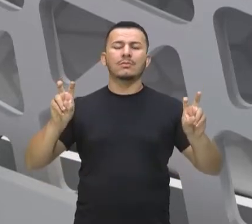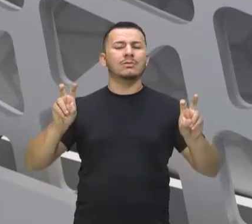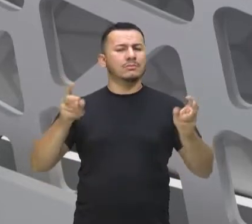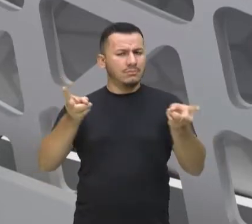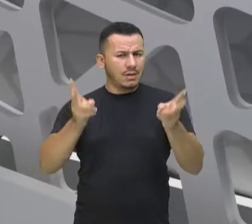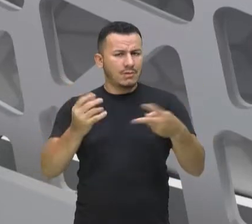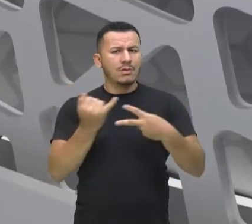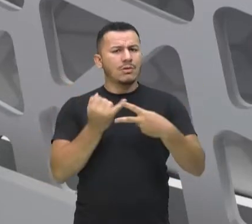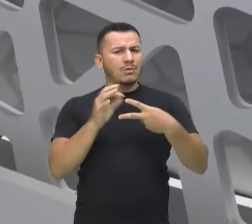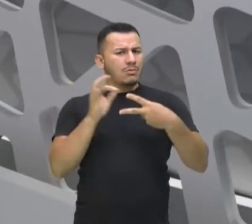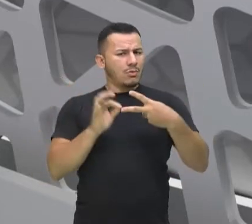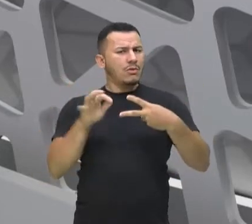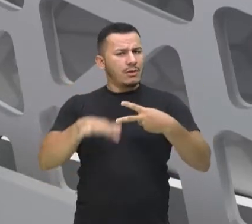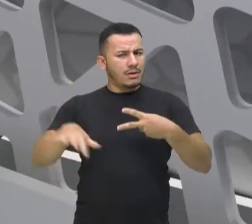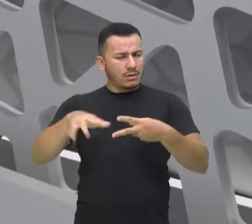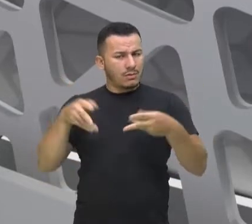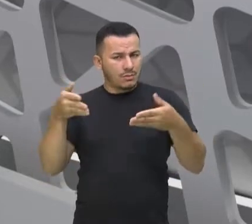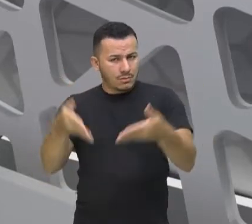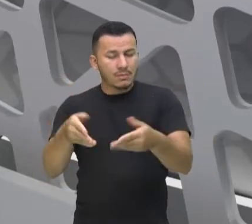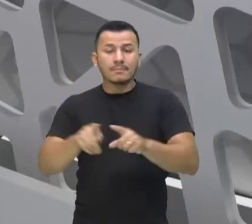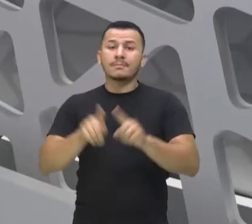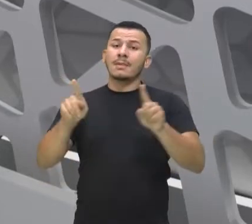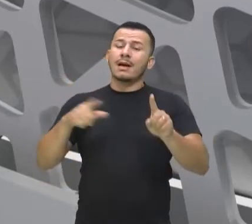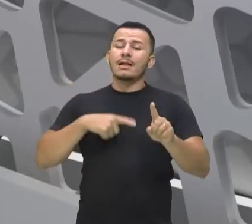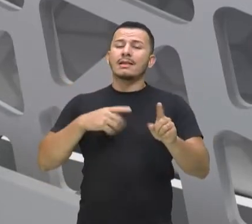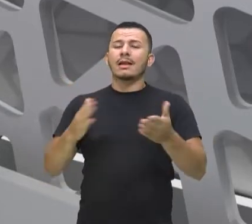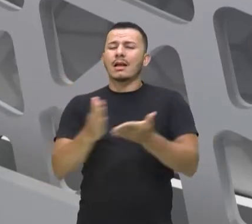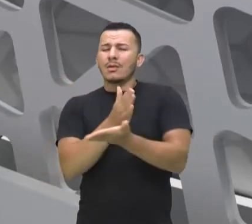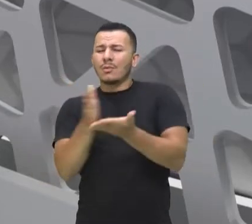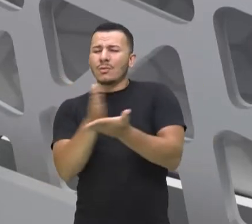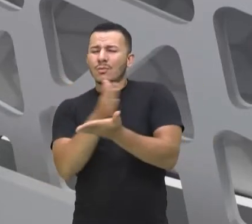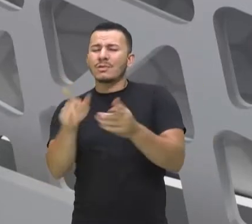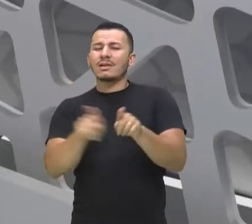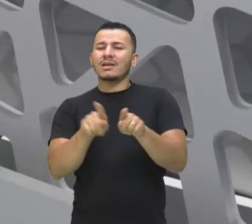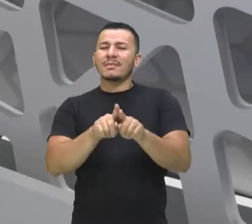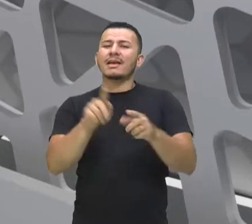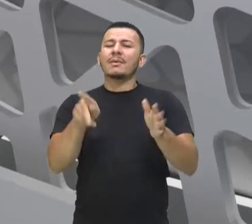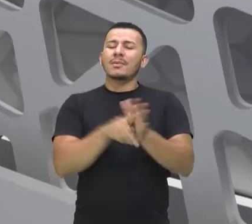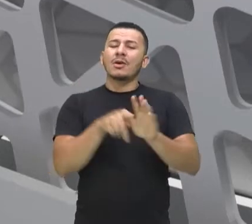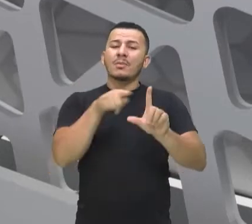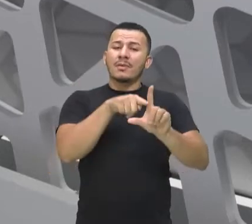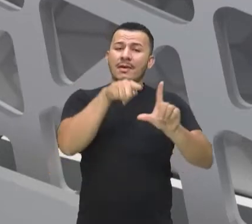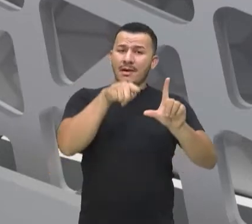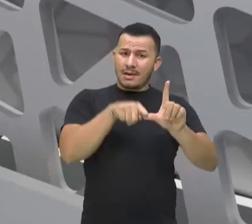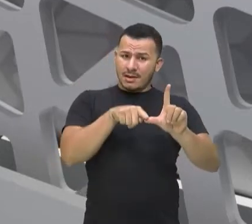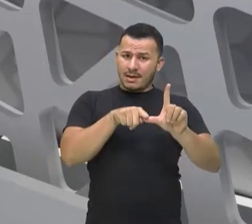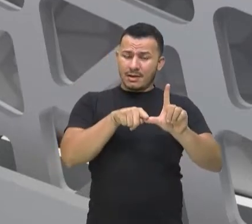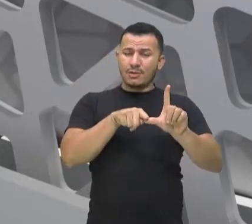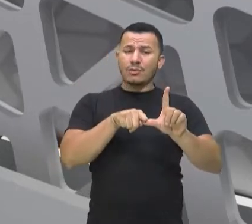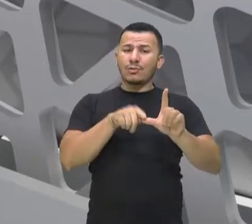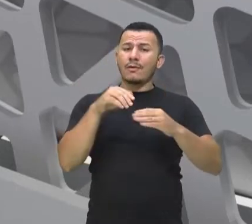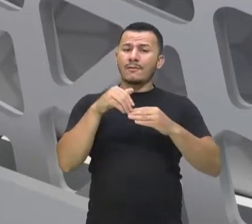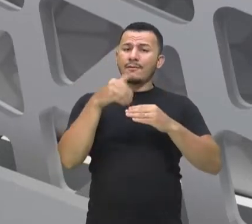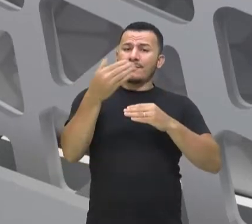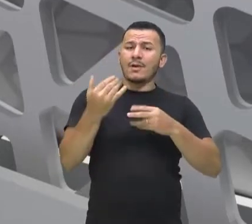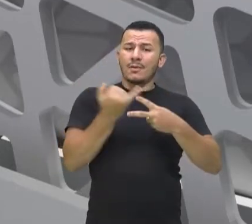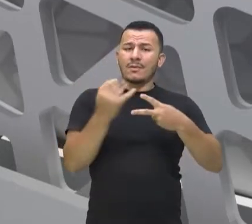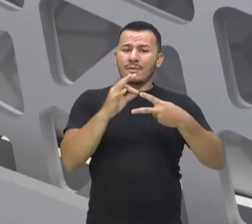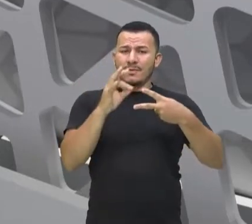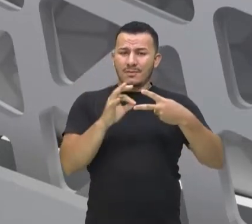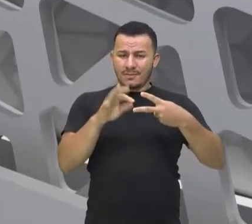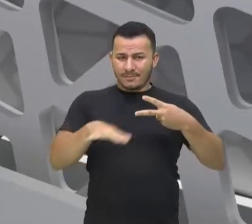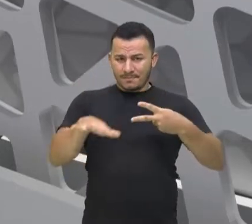de polígonos, mas em especial, a gente vai estar falando de ângulo externo de um polígono.